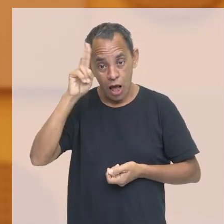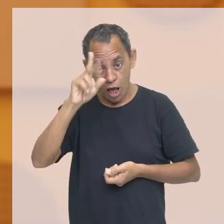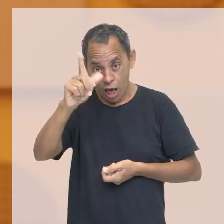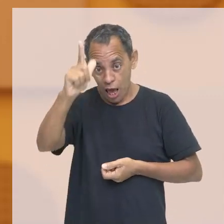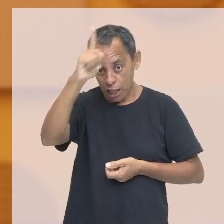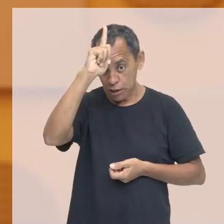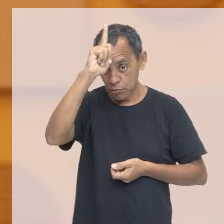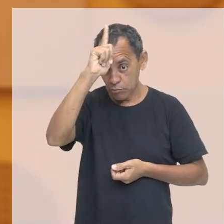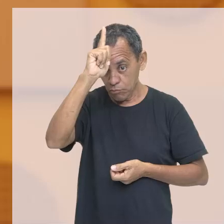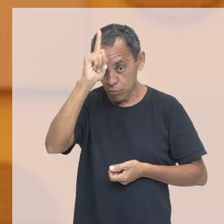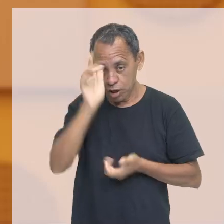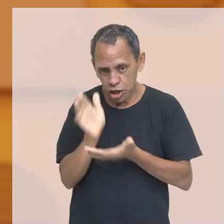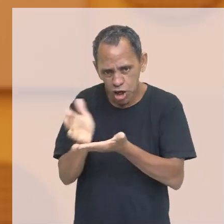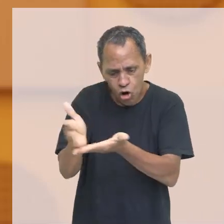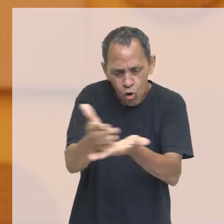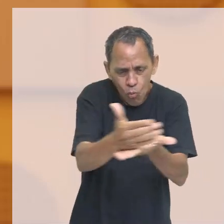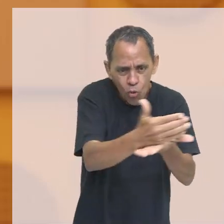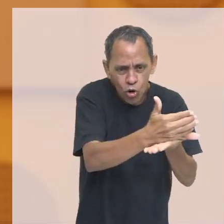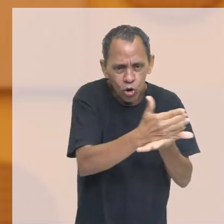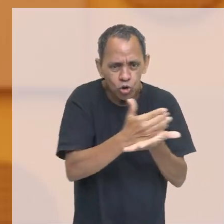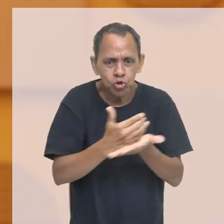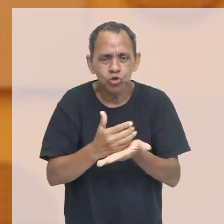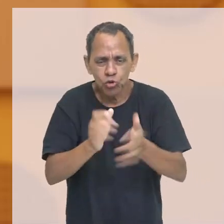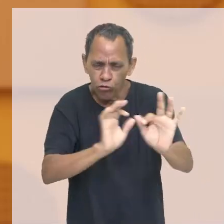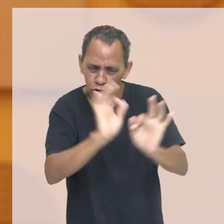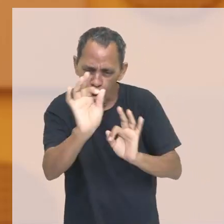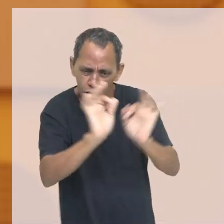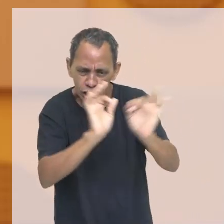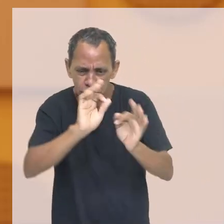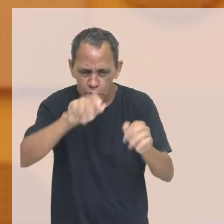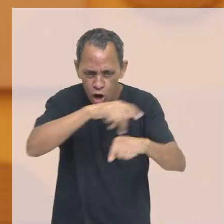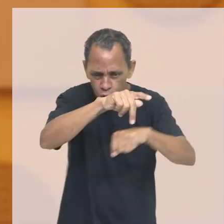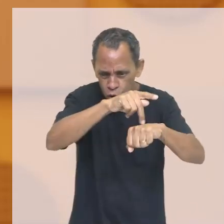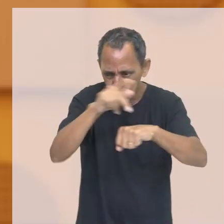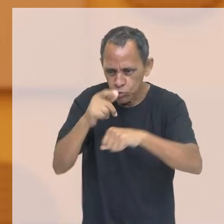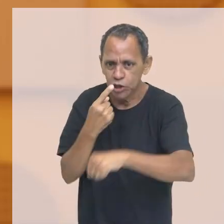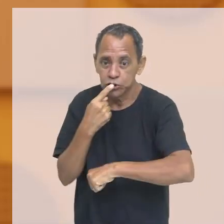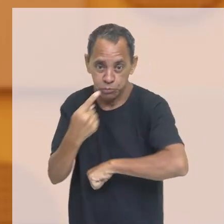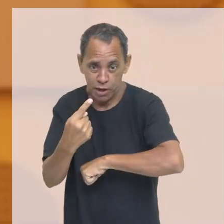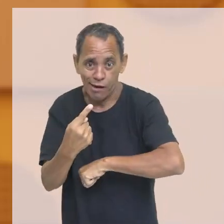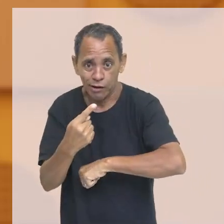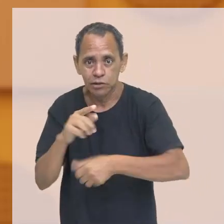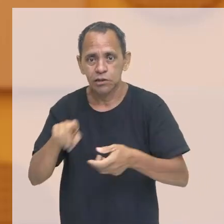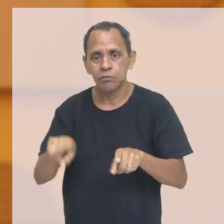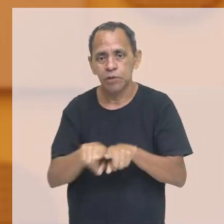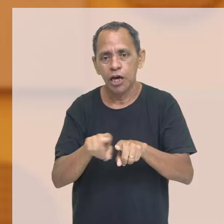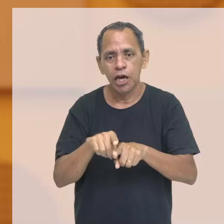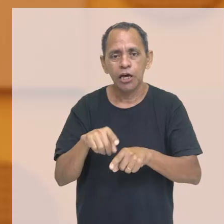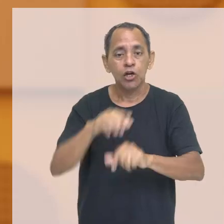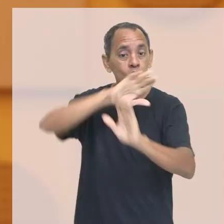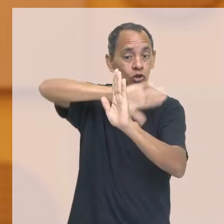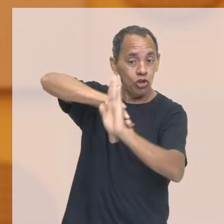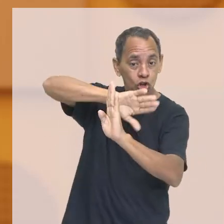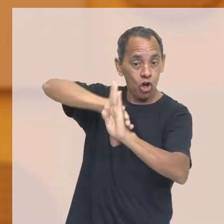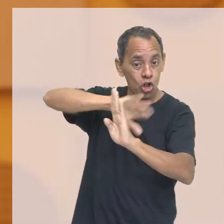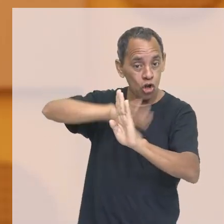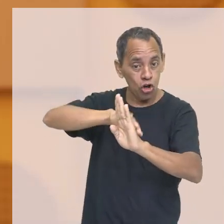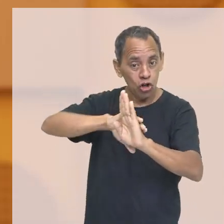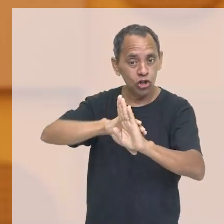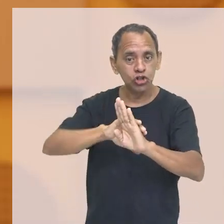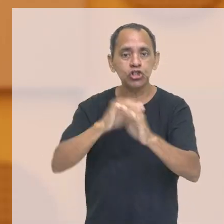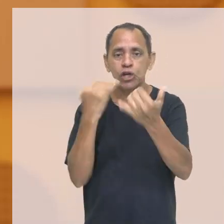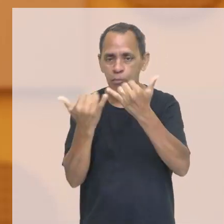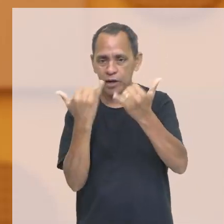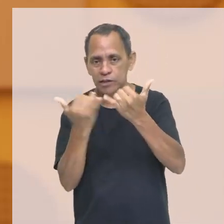ao seu arredor, por assim dizer, que estavam com uma ideologia semelhante à dela, e a França e a Inglaterra